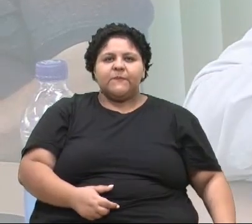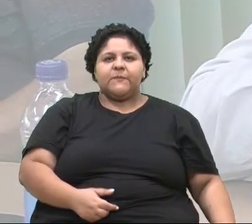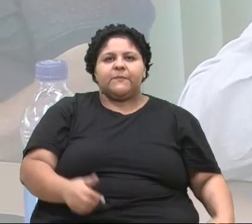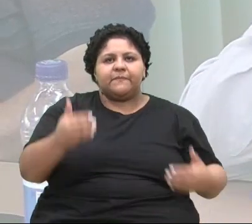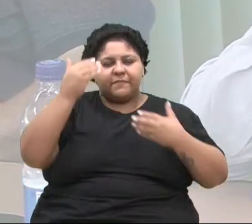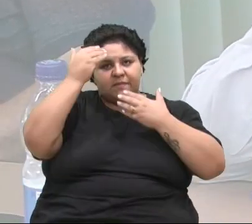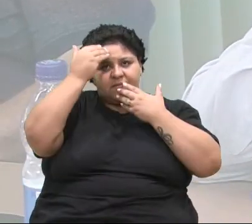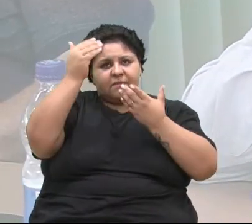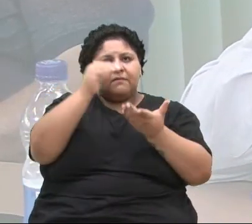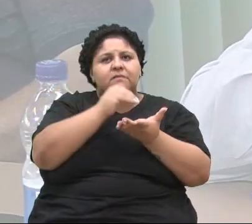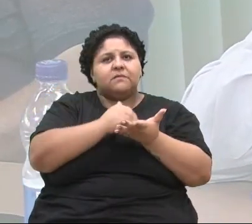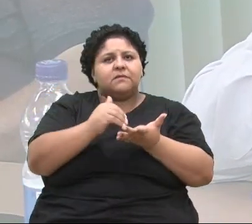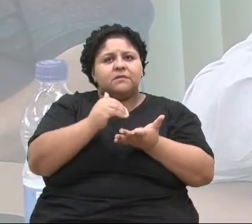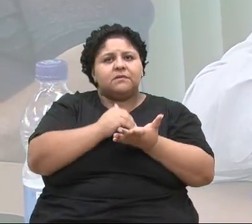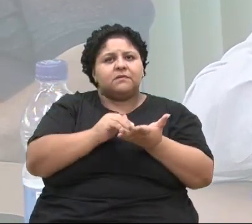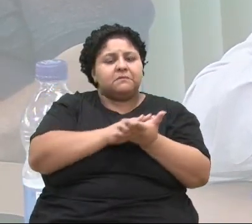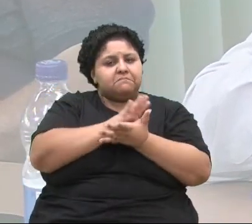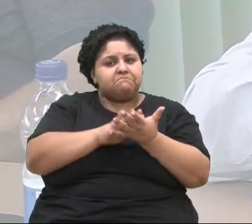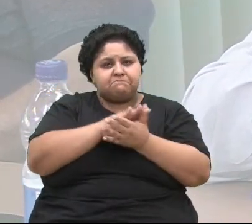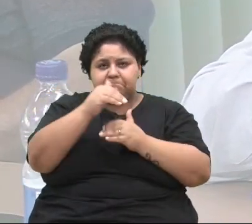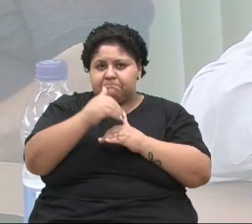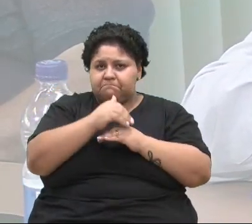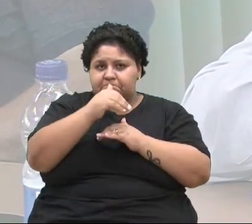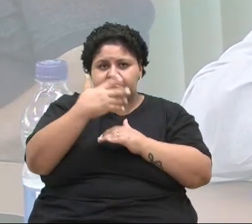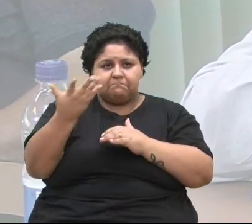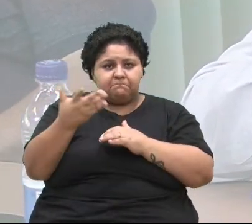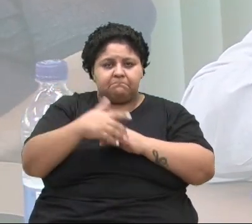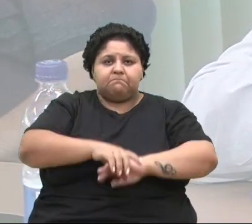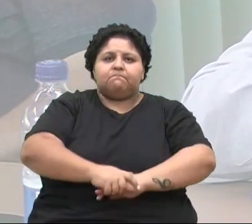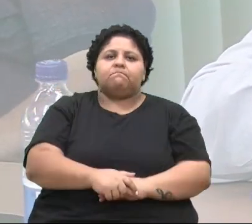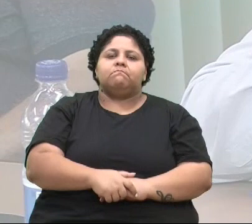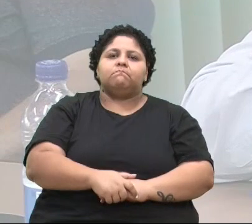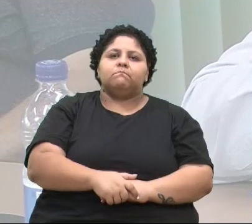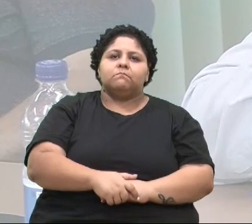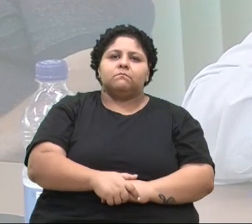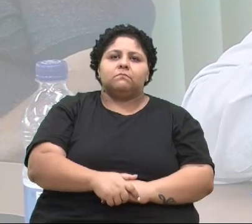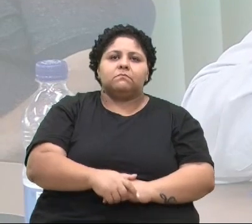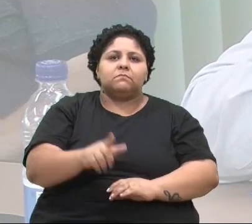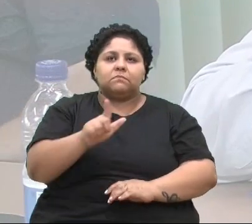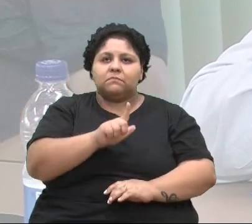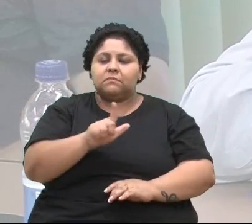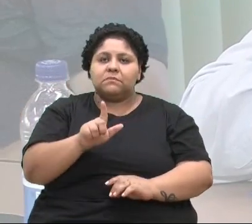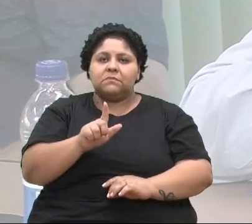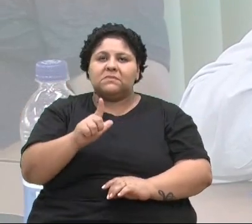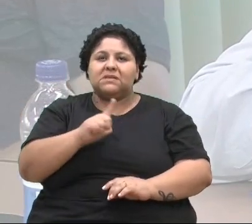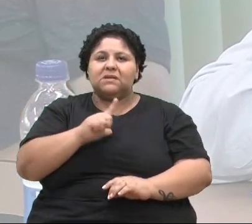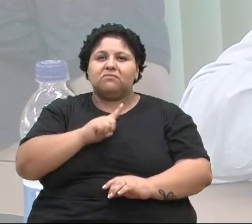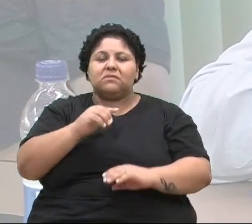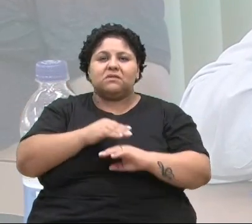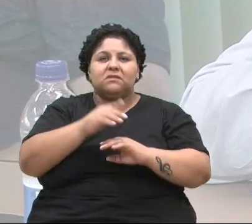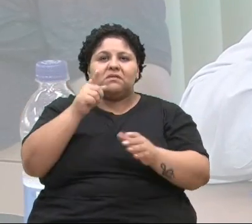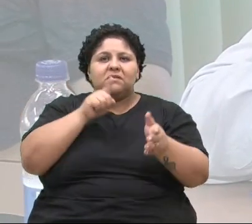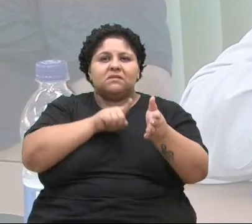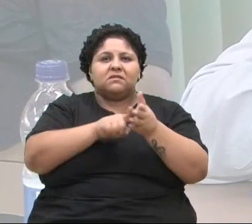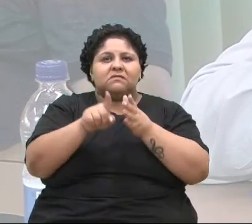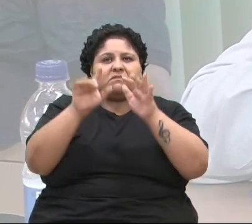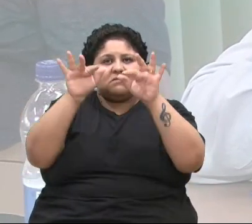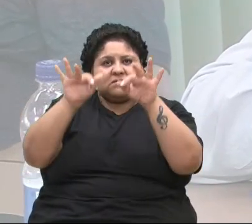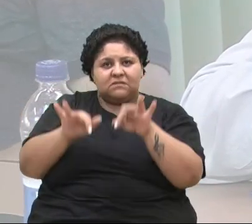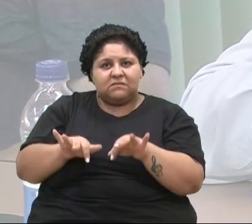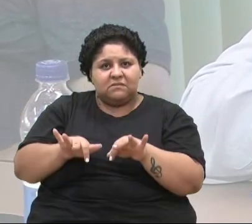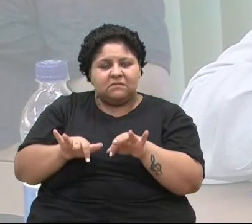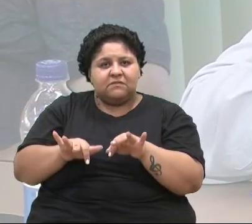Obrigado, secretária. Ninguém mais? Então, não havendo mais perguntas, declaro encerrados